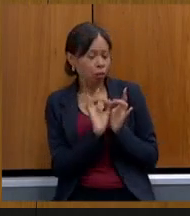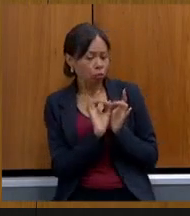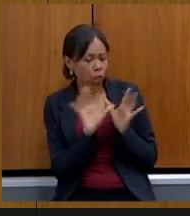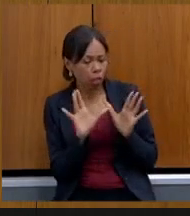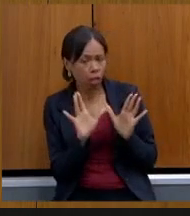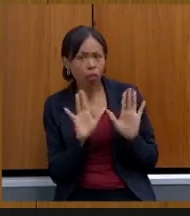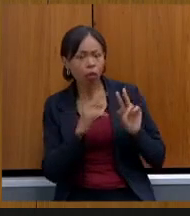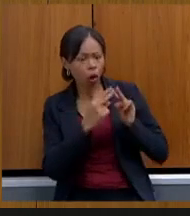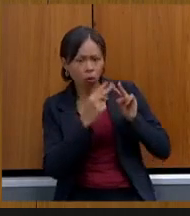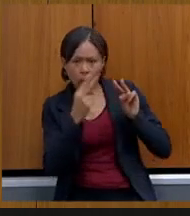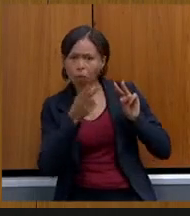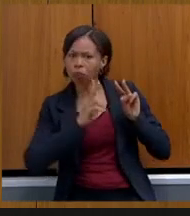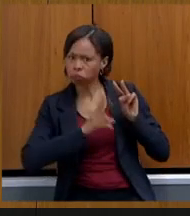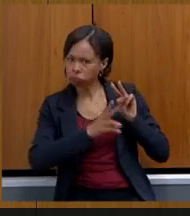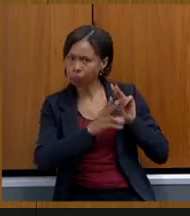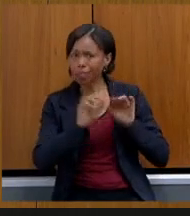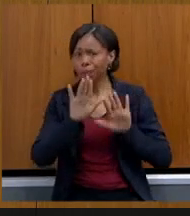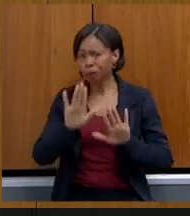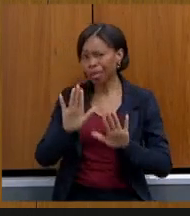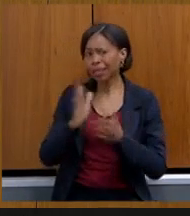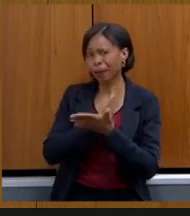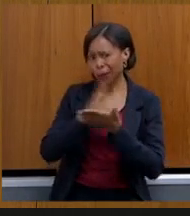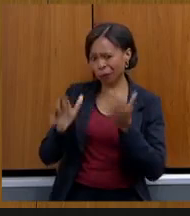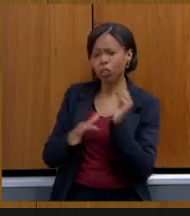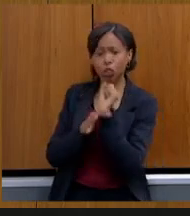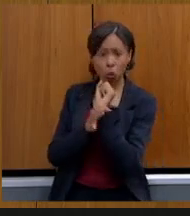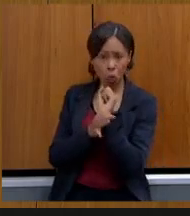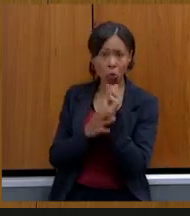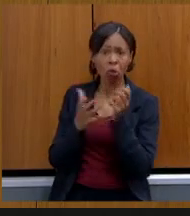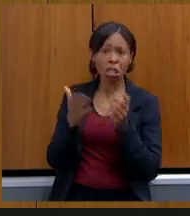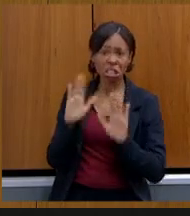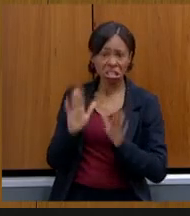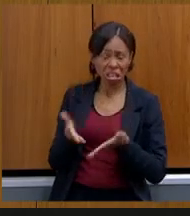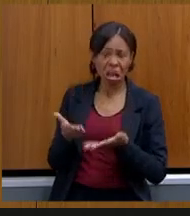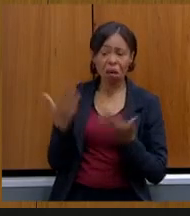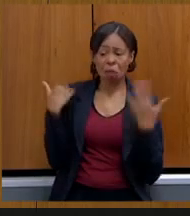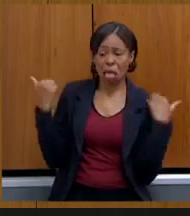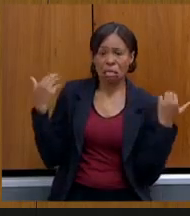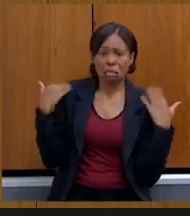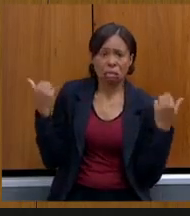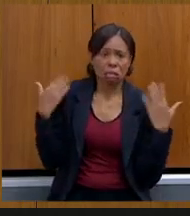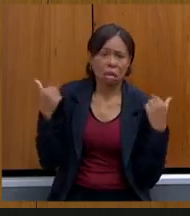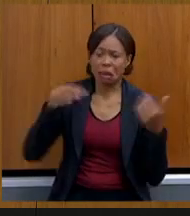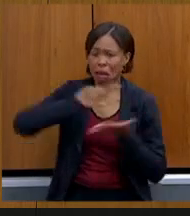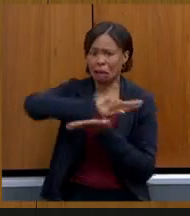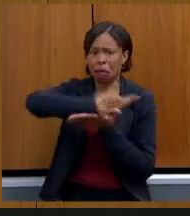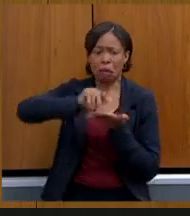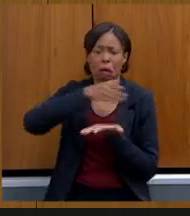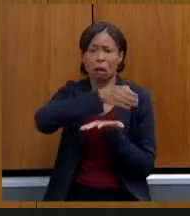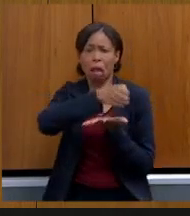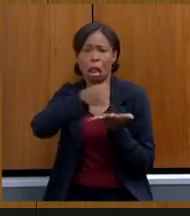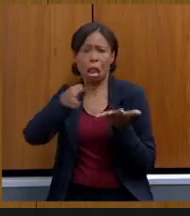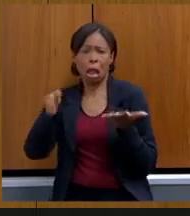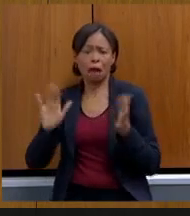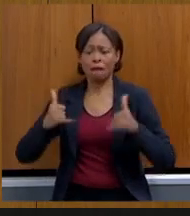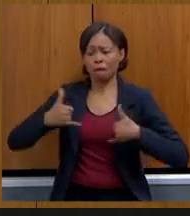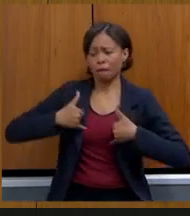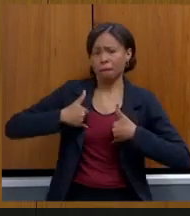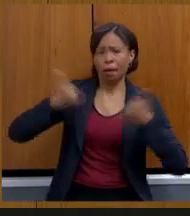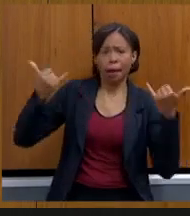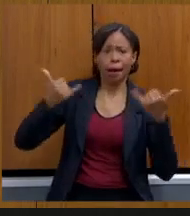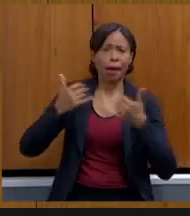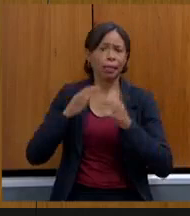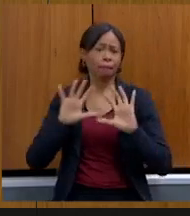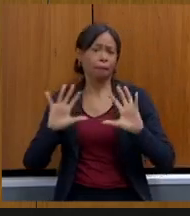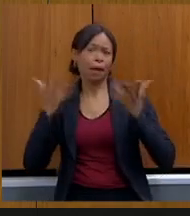que acha seguro que leva o filho para o futebol leva o filho para o shopping leva o filho para as peças comemorativo de aniversário né do Dia